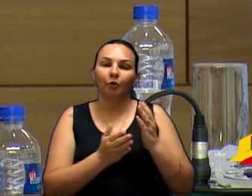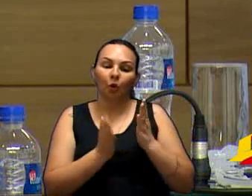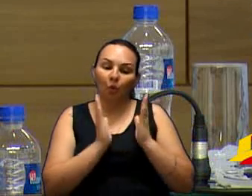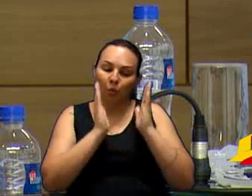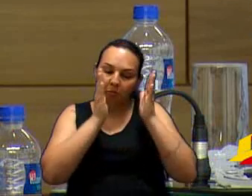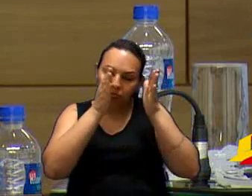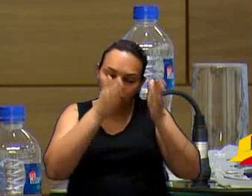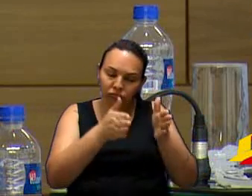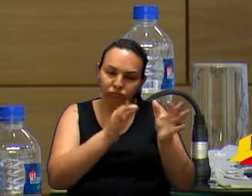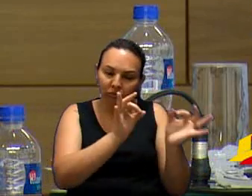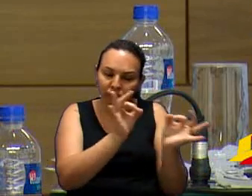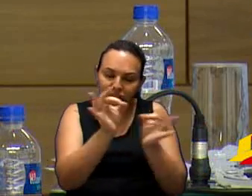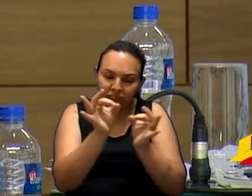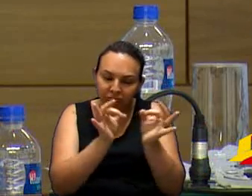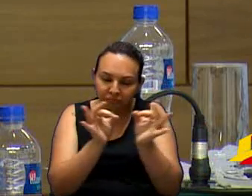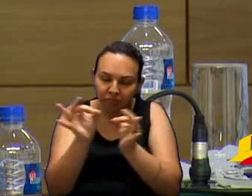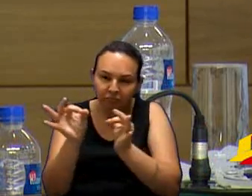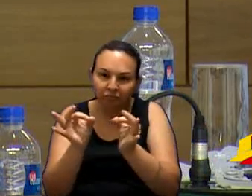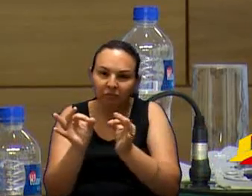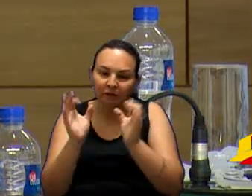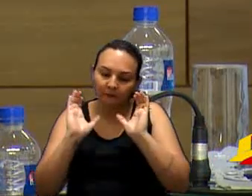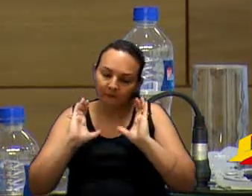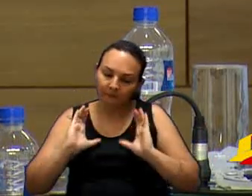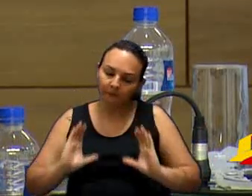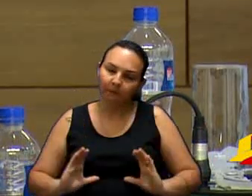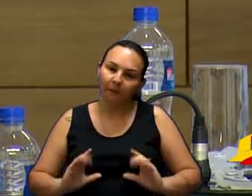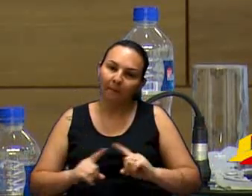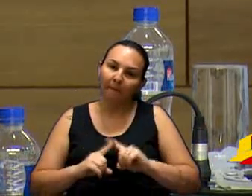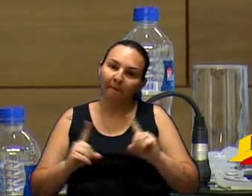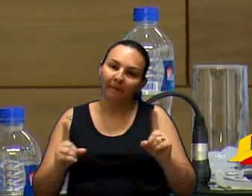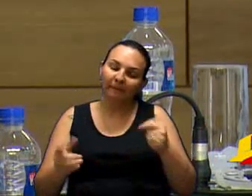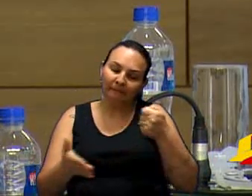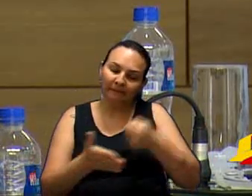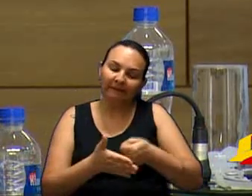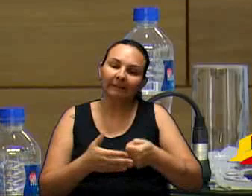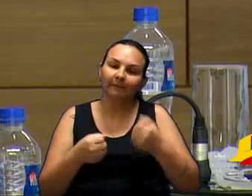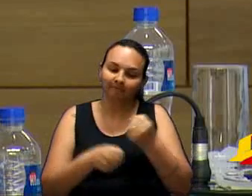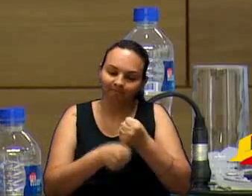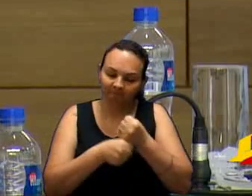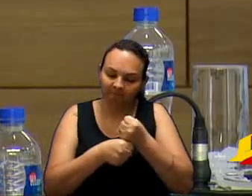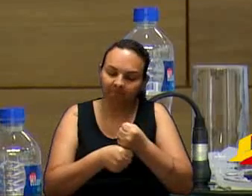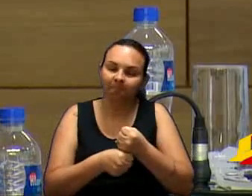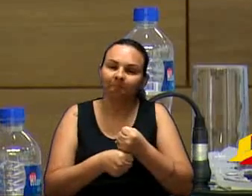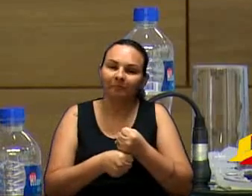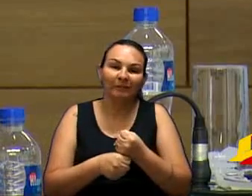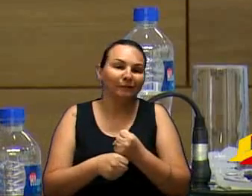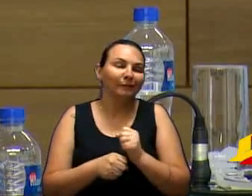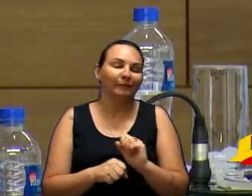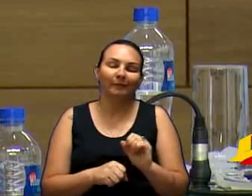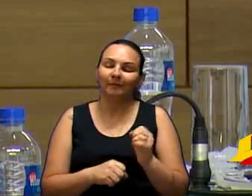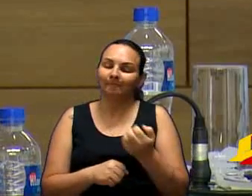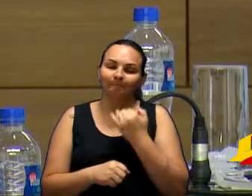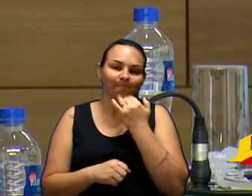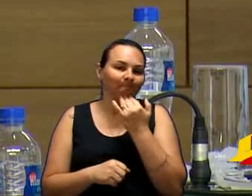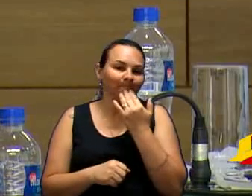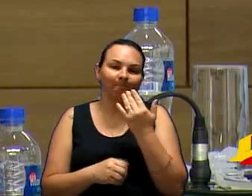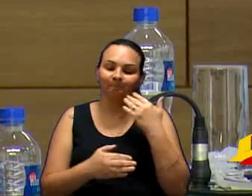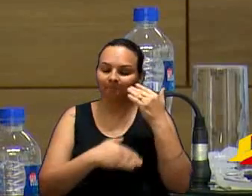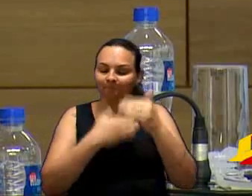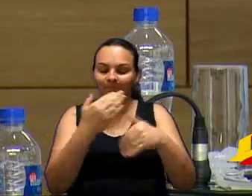civil mas tem que ser na base da pressão mesmo se não arranjar se não os acontecimentos não eo avanço